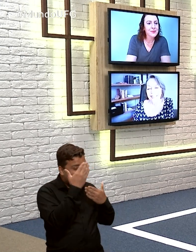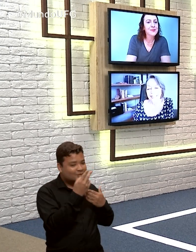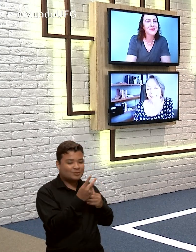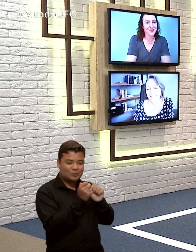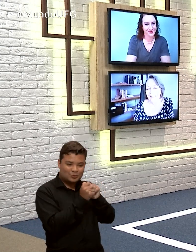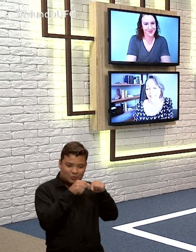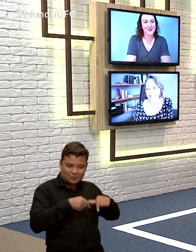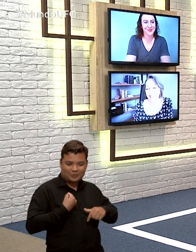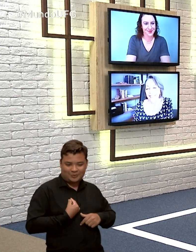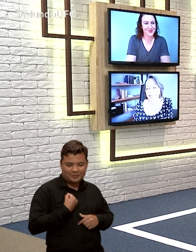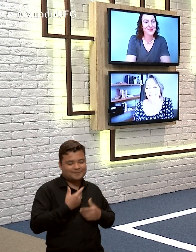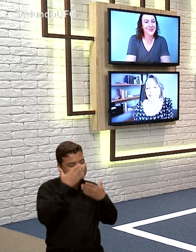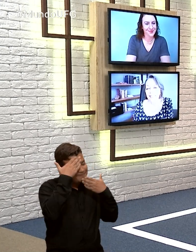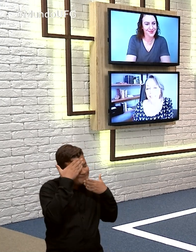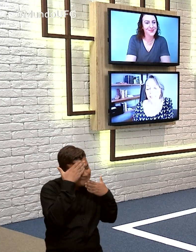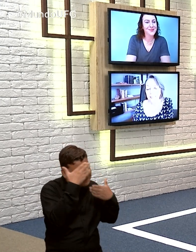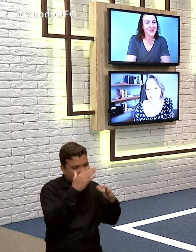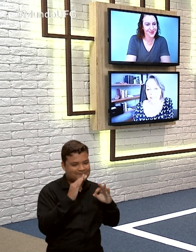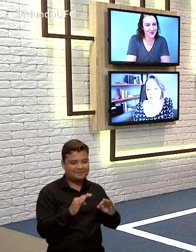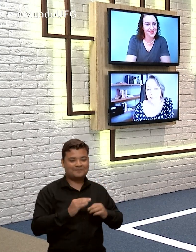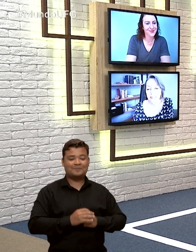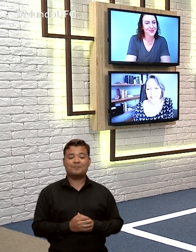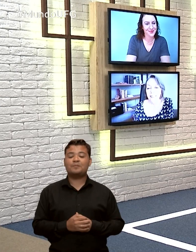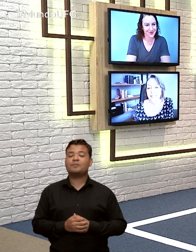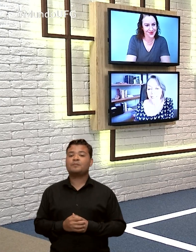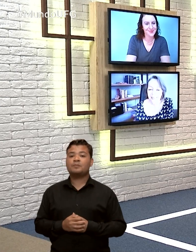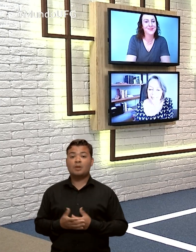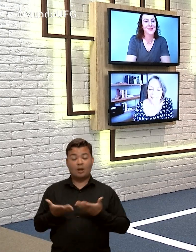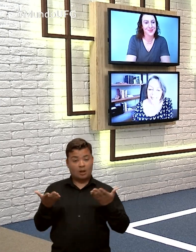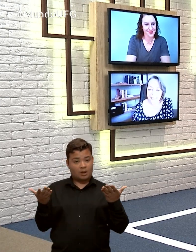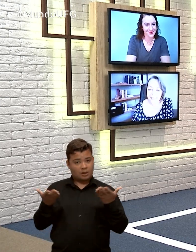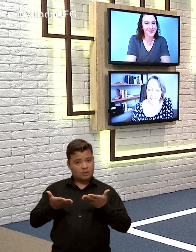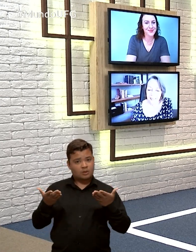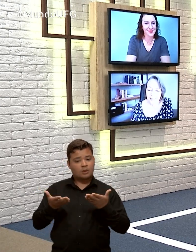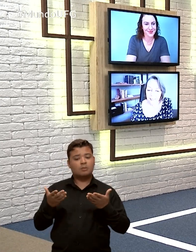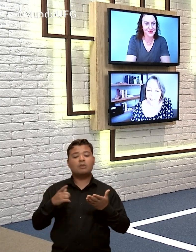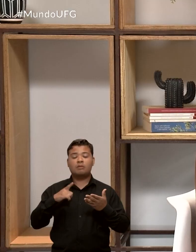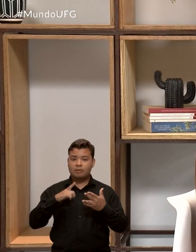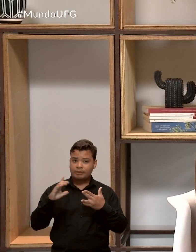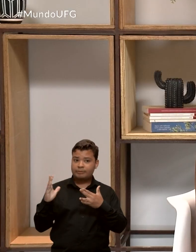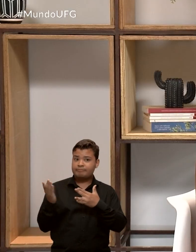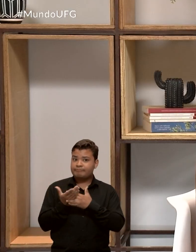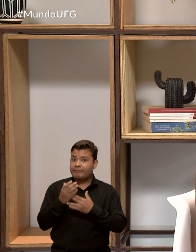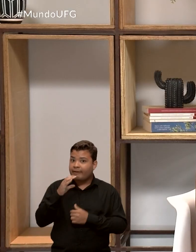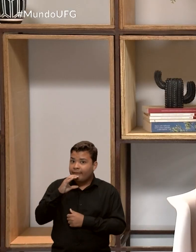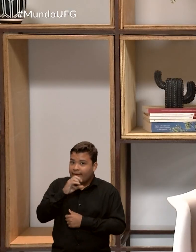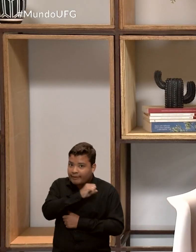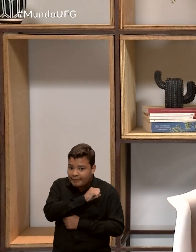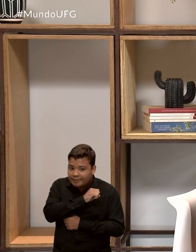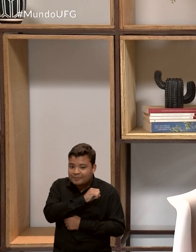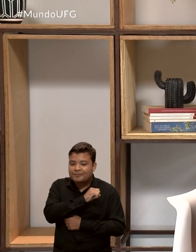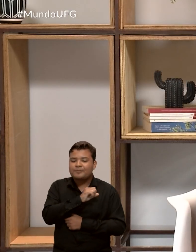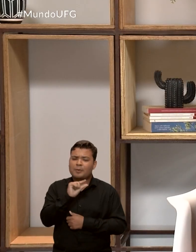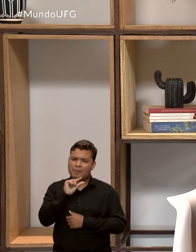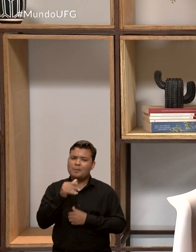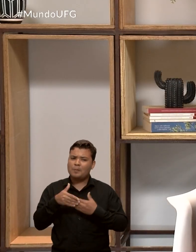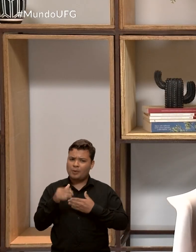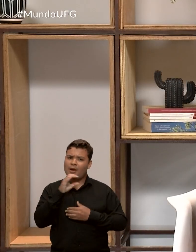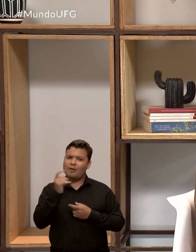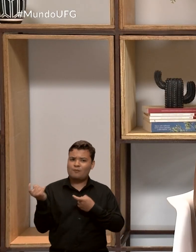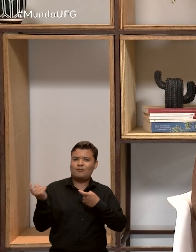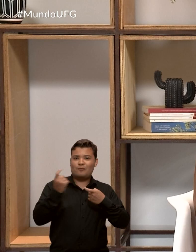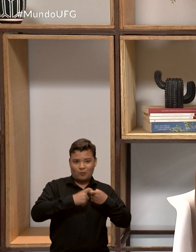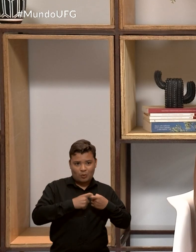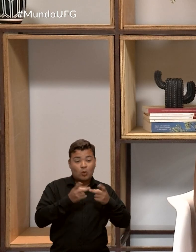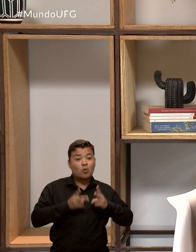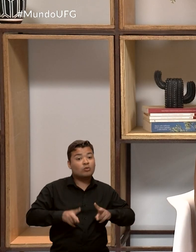aqui. Muito obrigada. E agora nós vamos para um rápido intervalo e daqui a pouco a gente